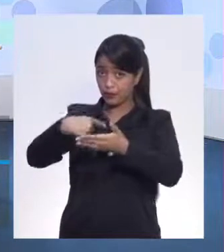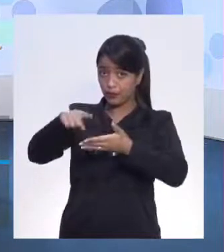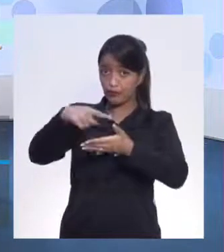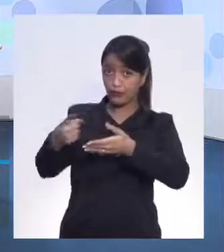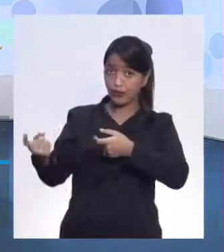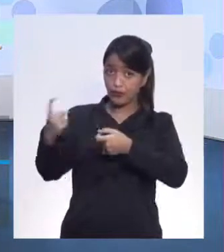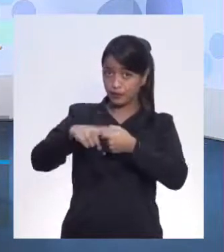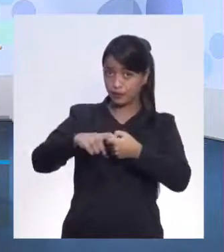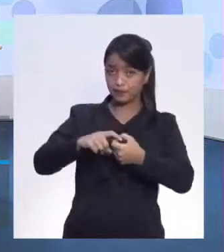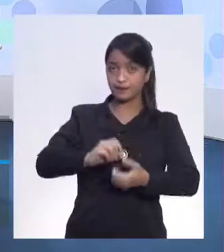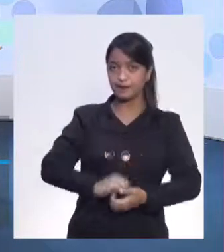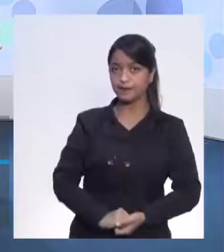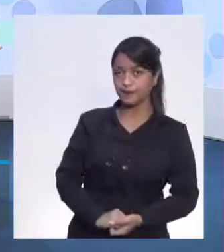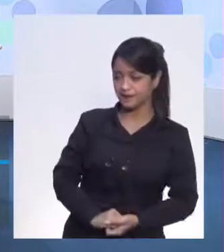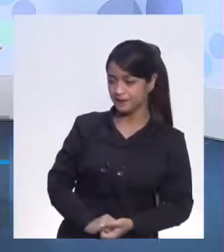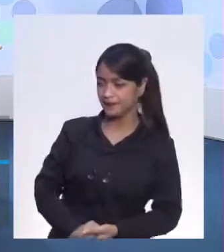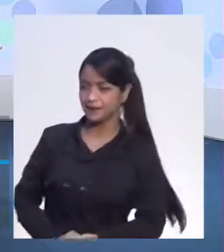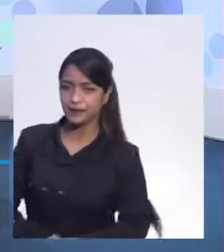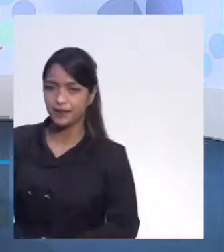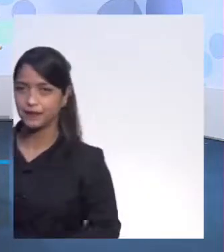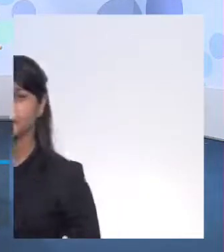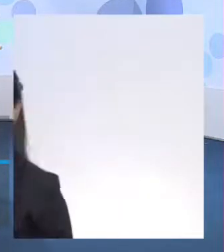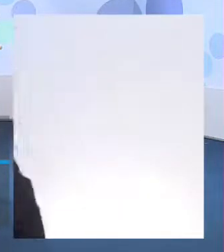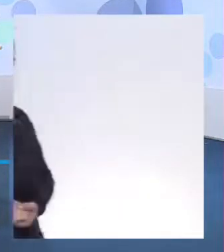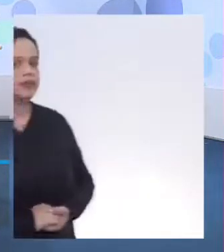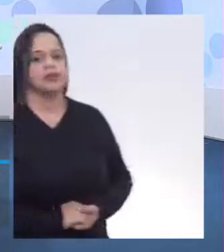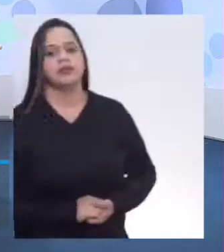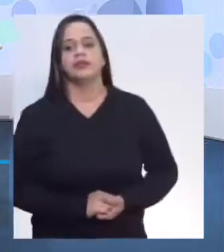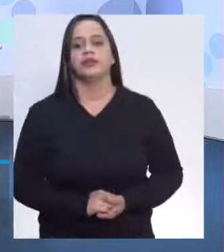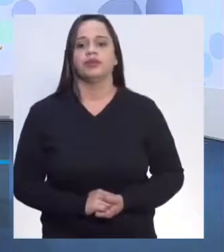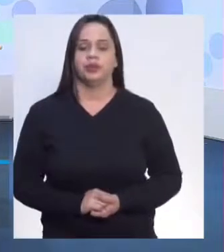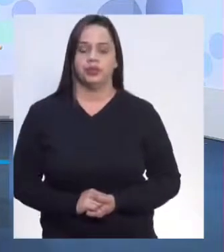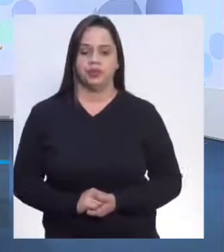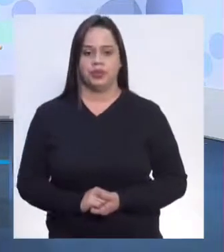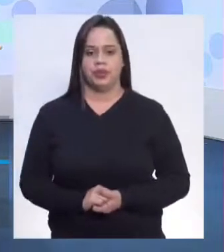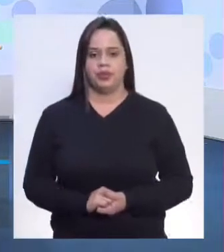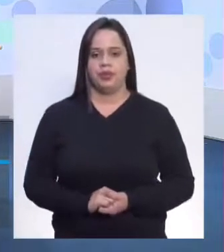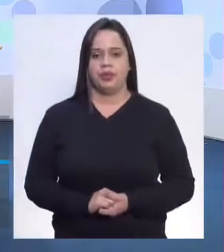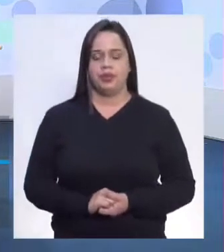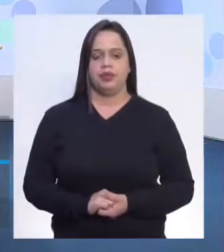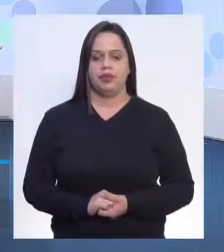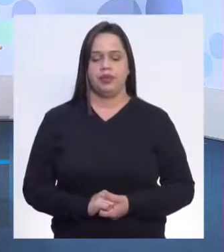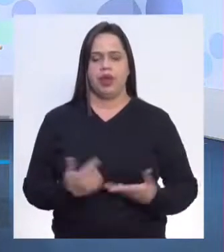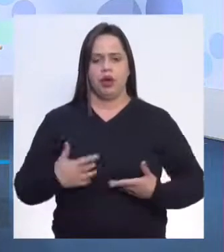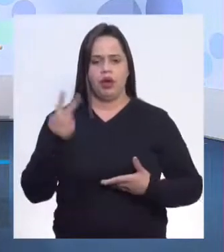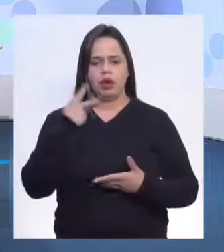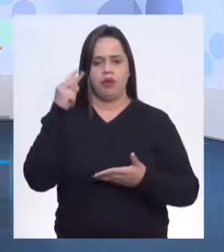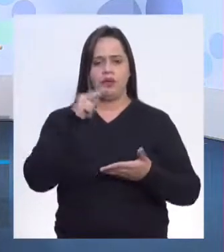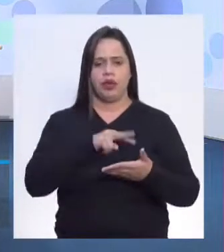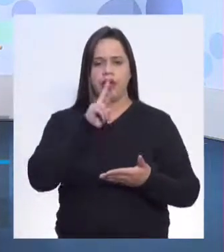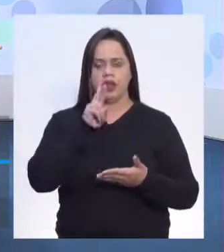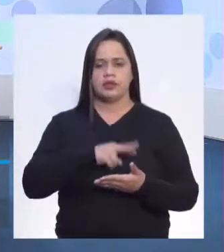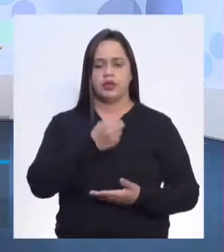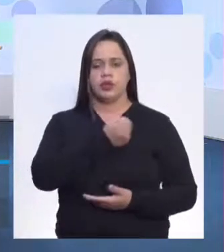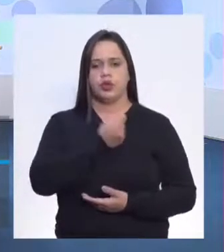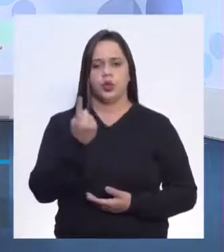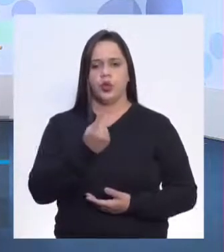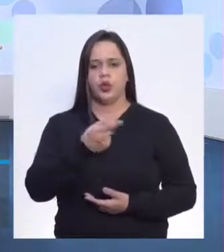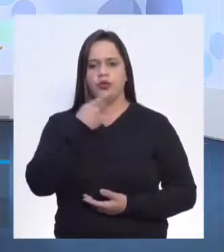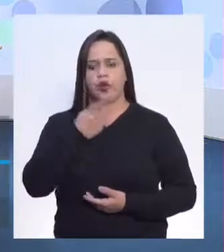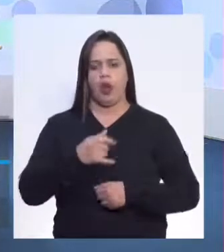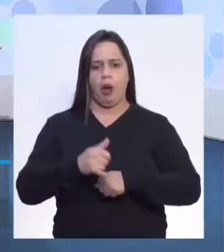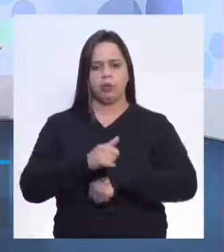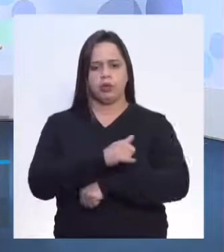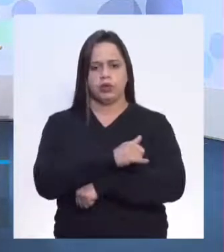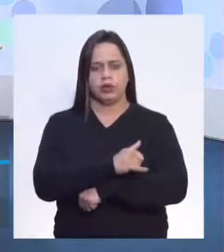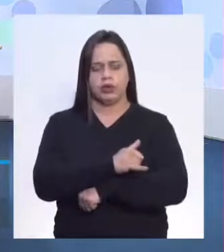aí. Peraí. Vocês estão vendo a resposta da um. Não, aquela que colocou, porque ele estava bem gordinho, assim, porque ele estava bem alimentado. Aliás, bem